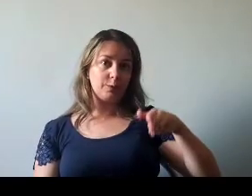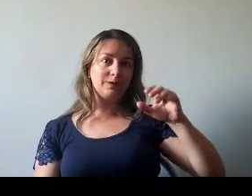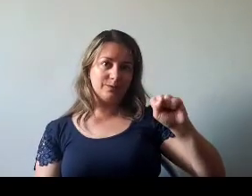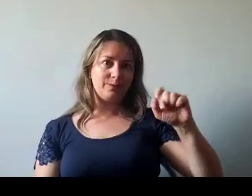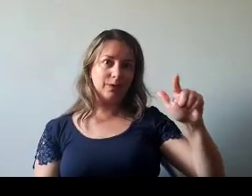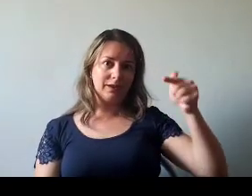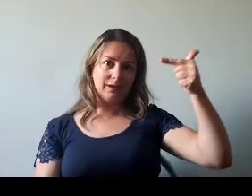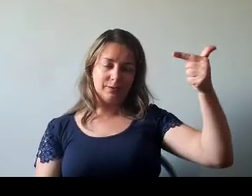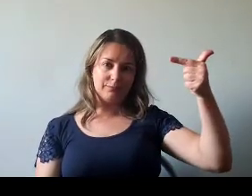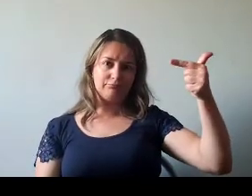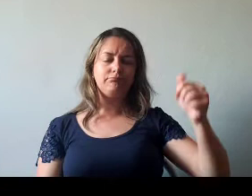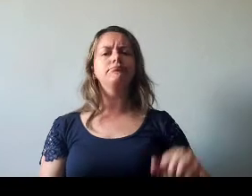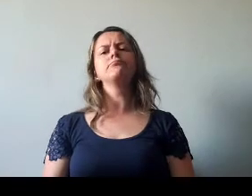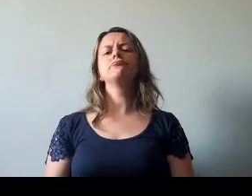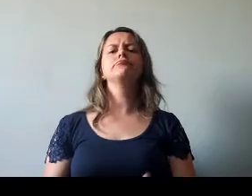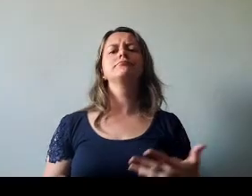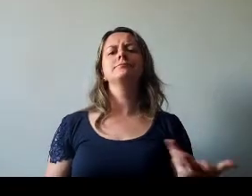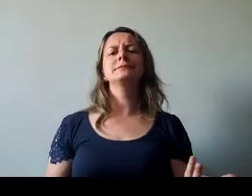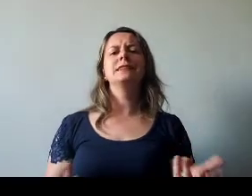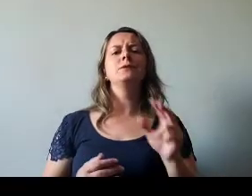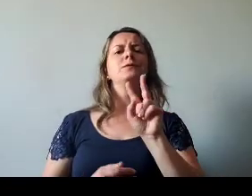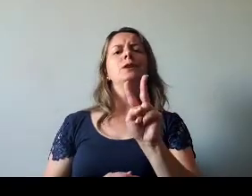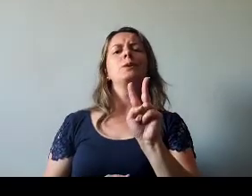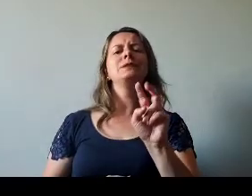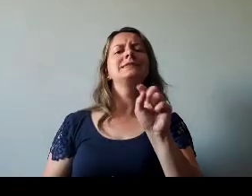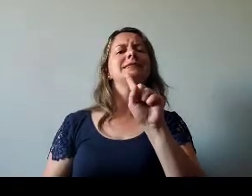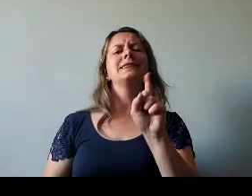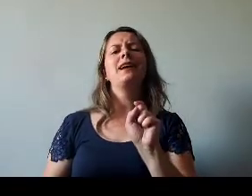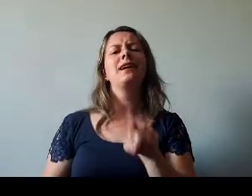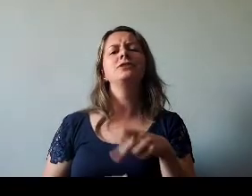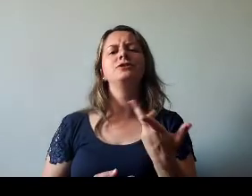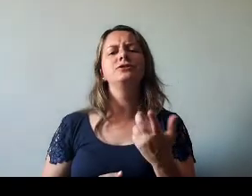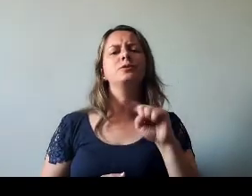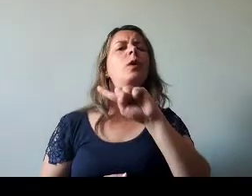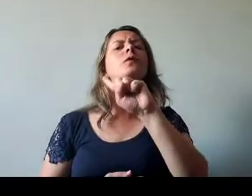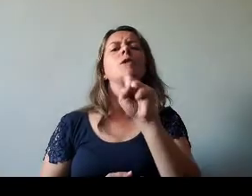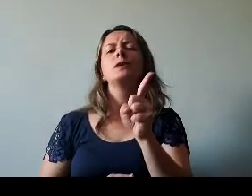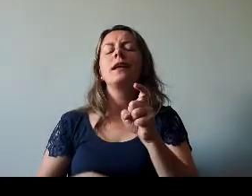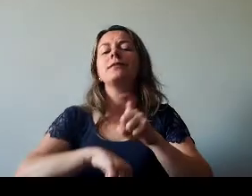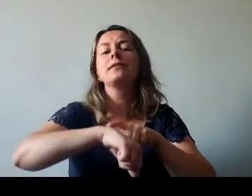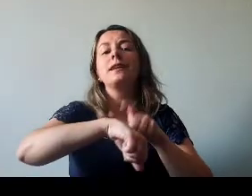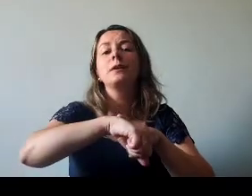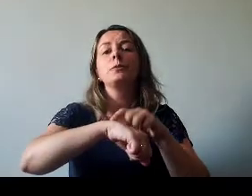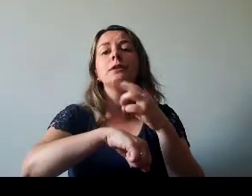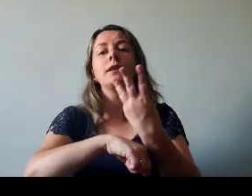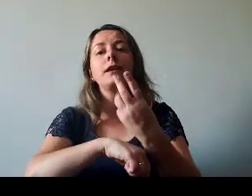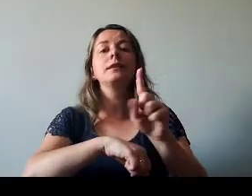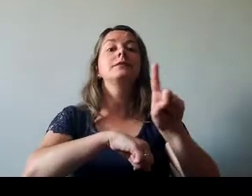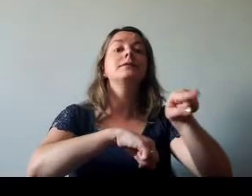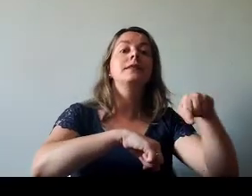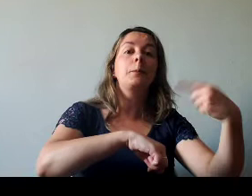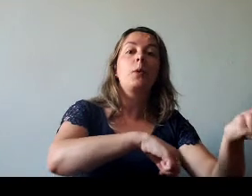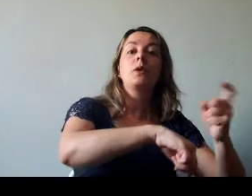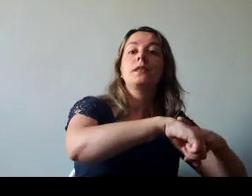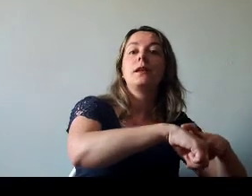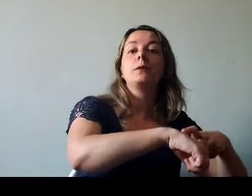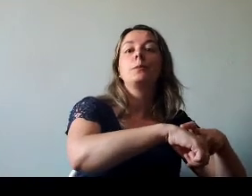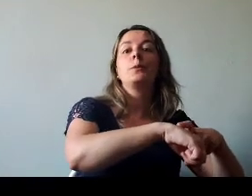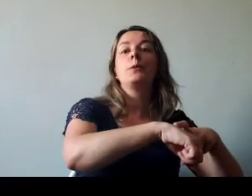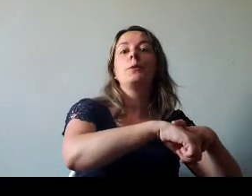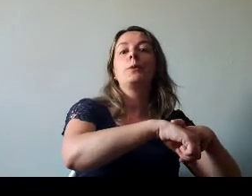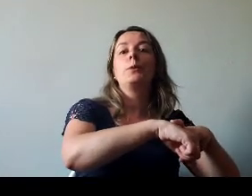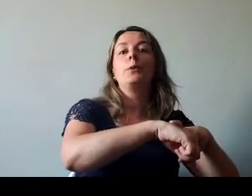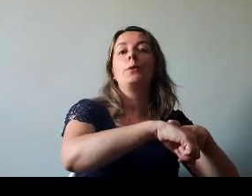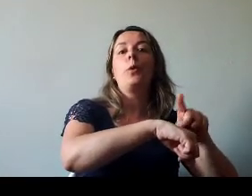vocês qual que é a velocidade em t igual a 3 segundos e a velocidade em t igual a 6 segundos. Bom, se a aceleração